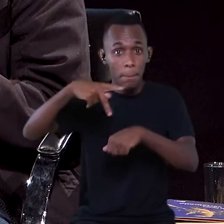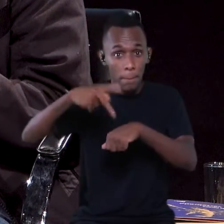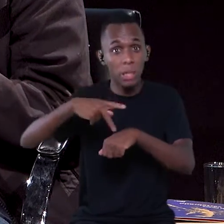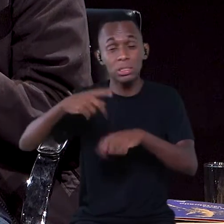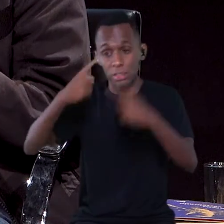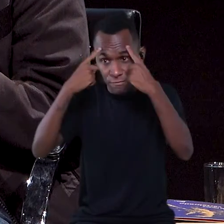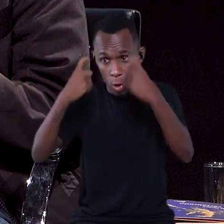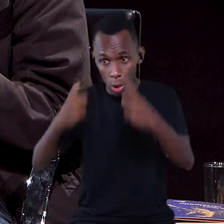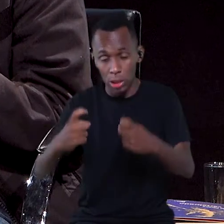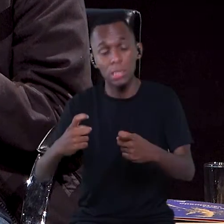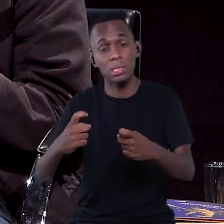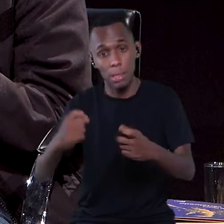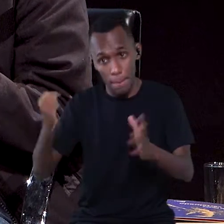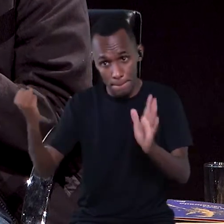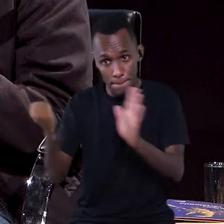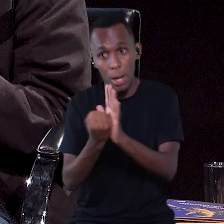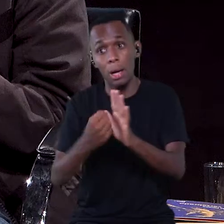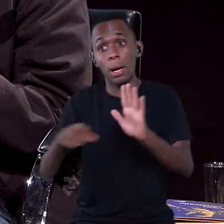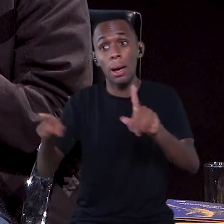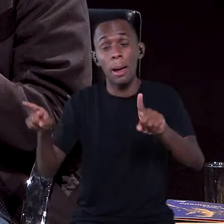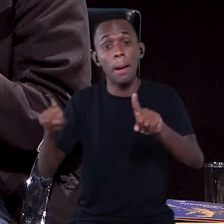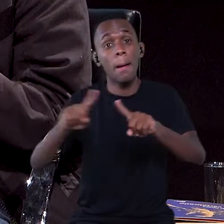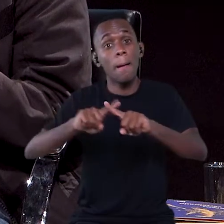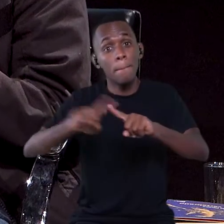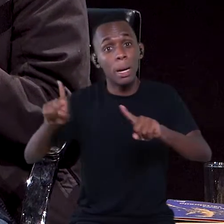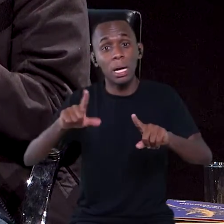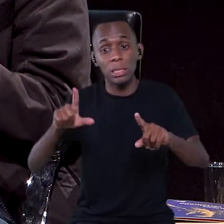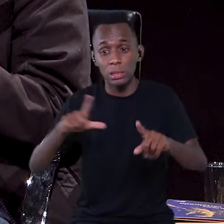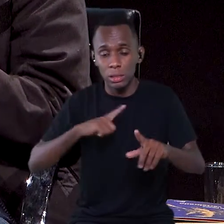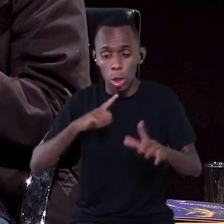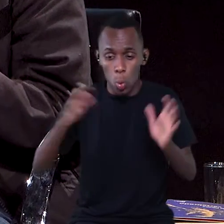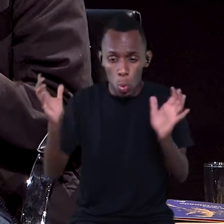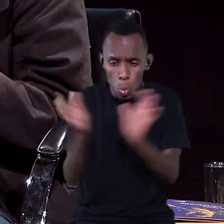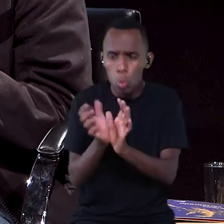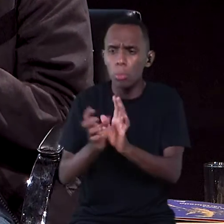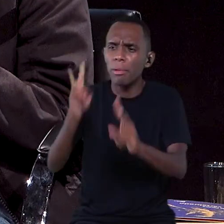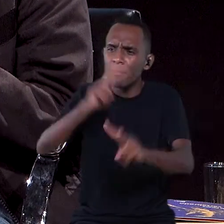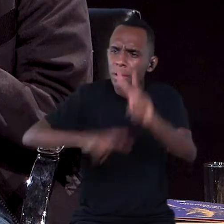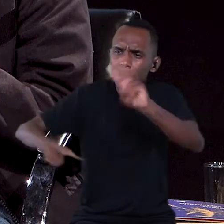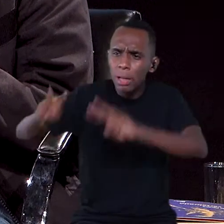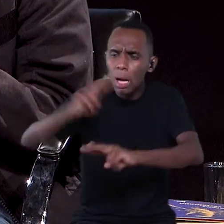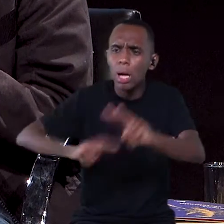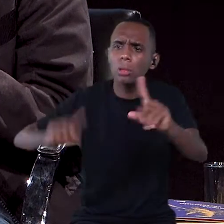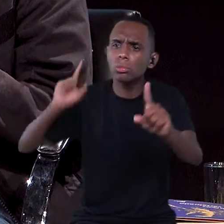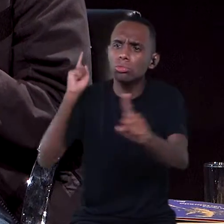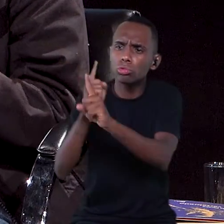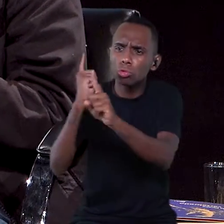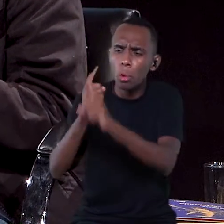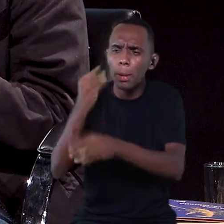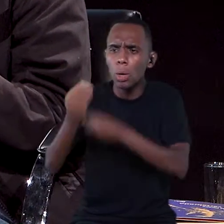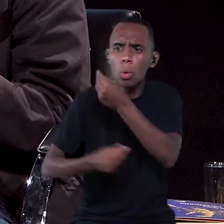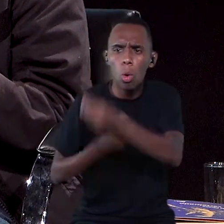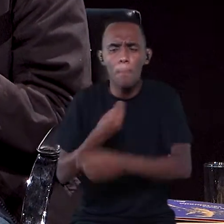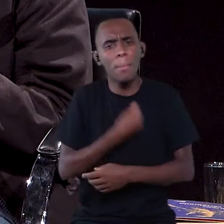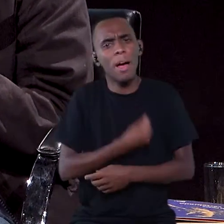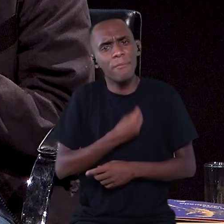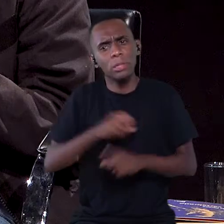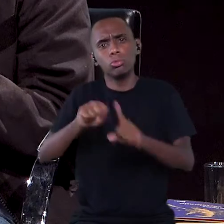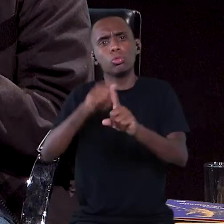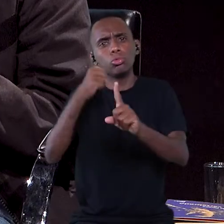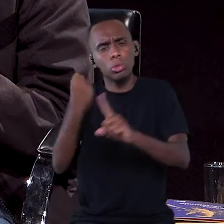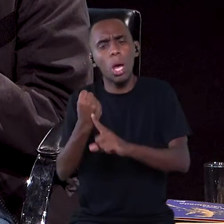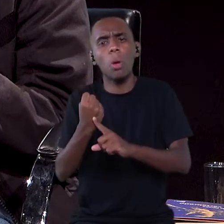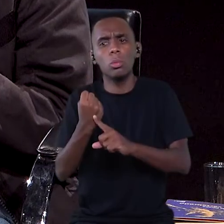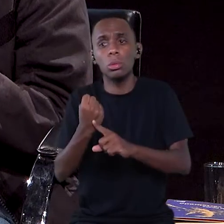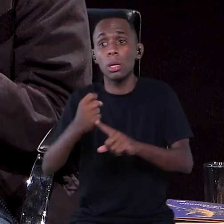história do país, mas você tem um mecanismo de análise, de uma psicanálise da própria vida social baseada na